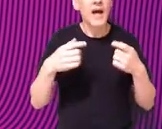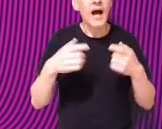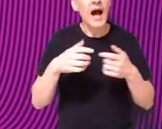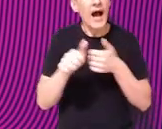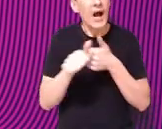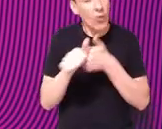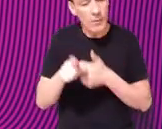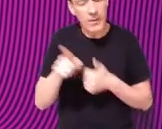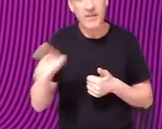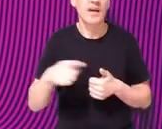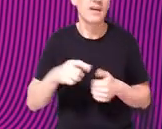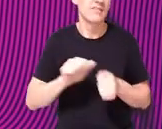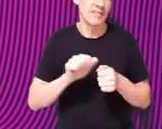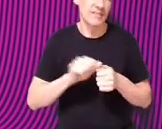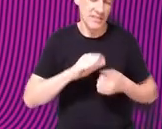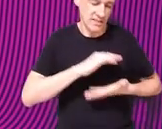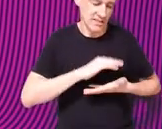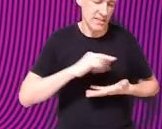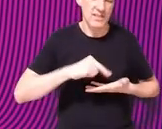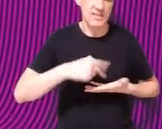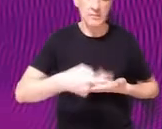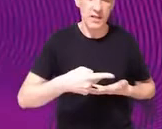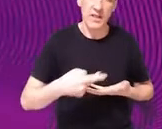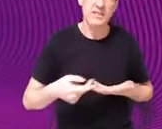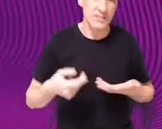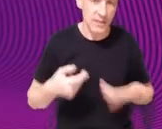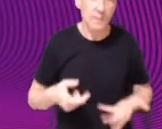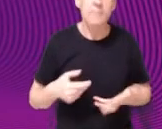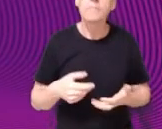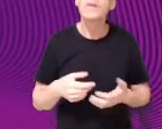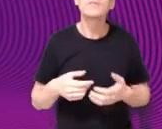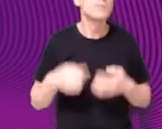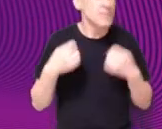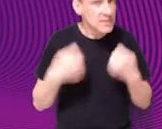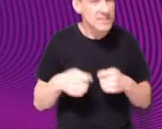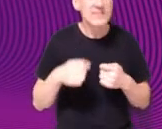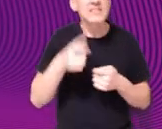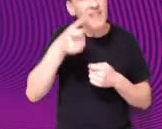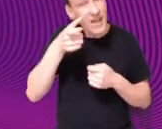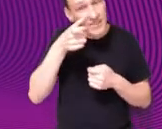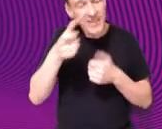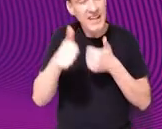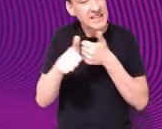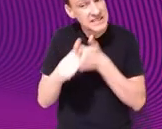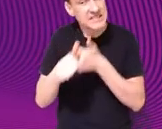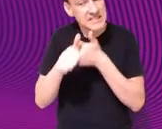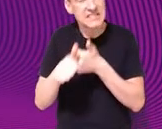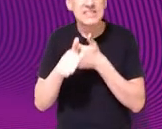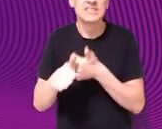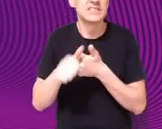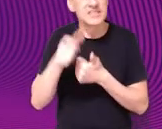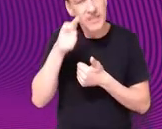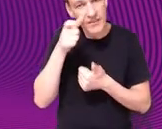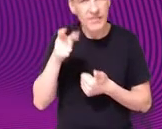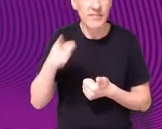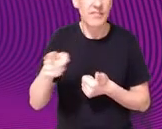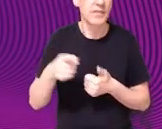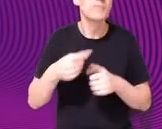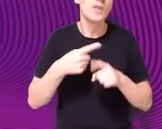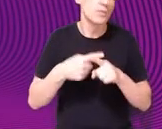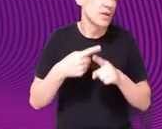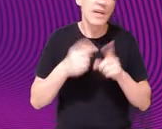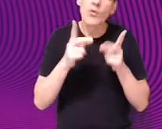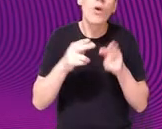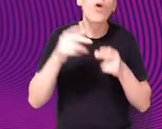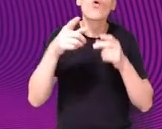também essa doente deve ser vista de perto, como todo paciente que tem insuficiência cardíaca.